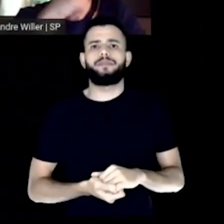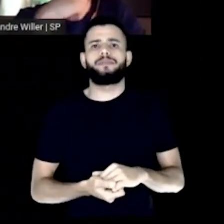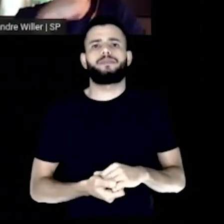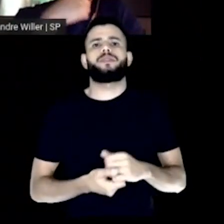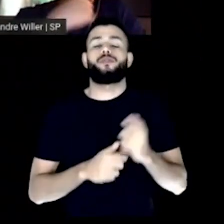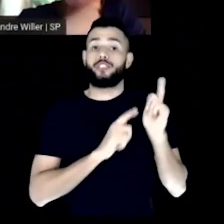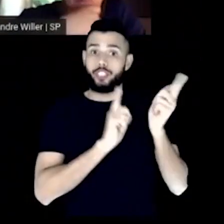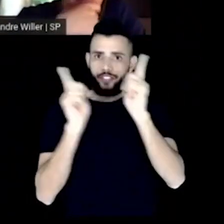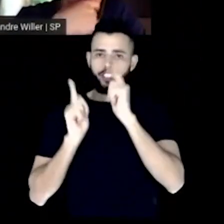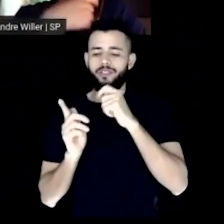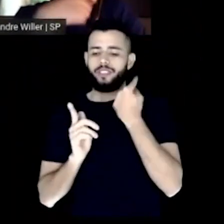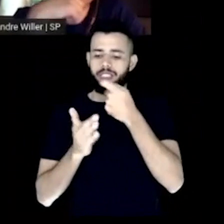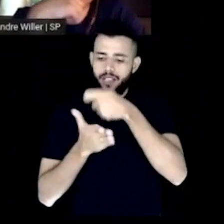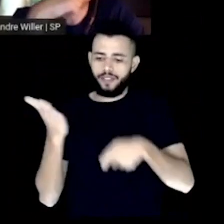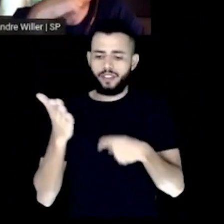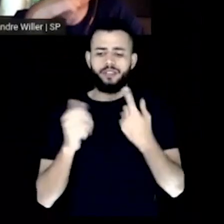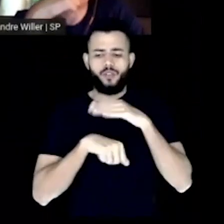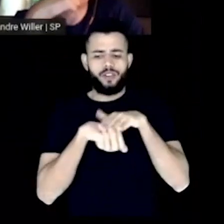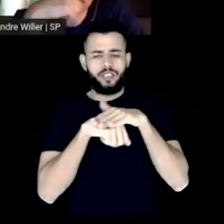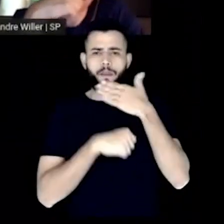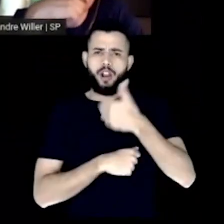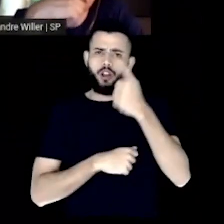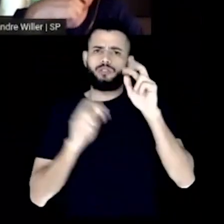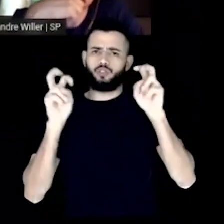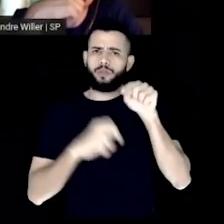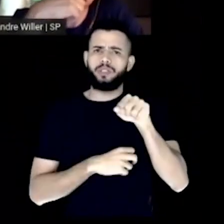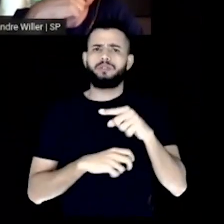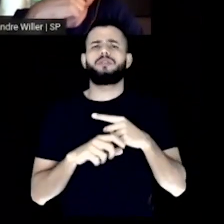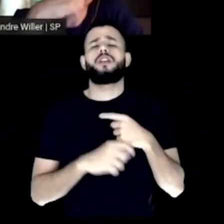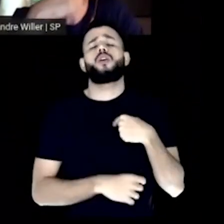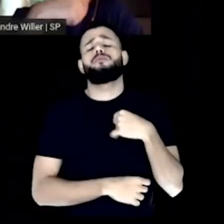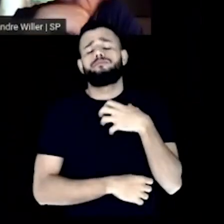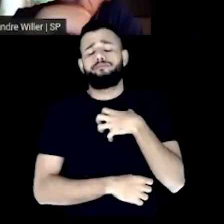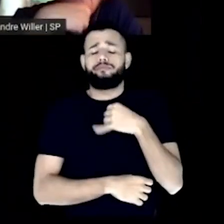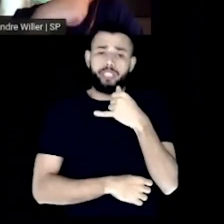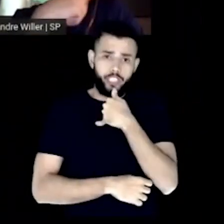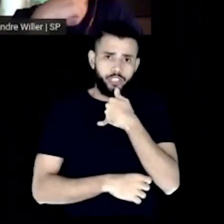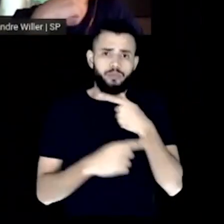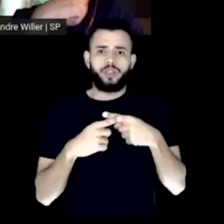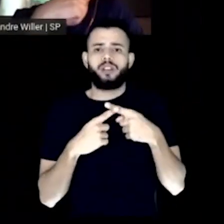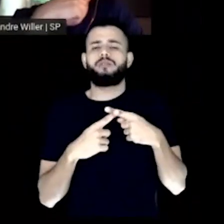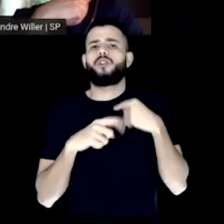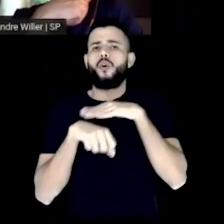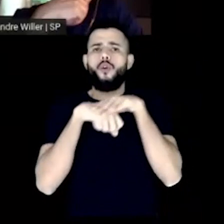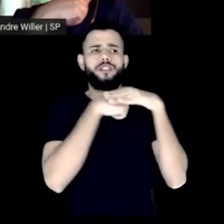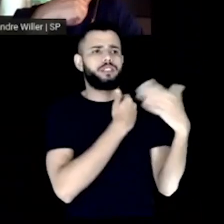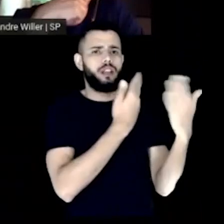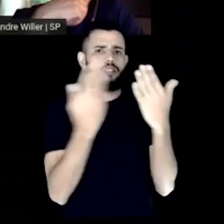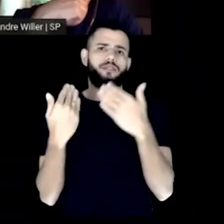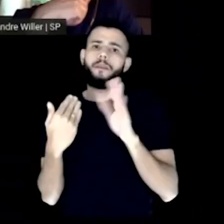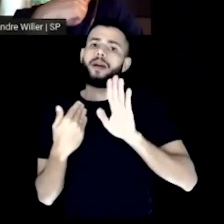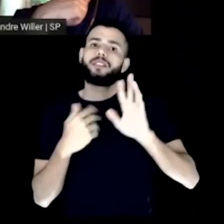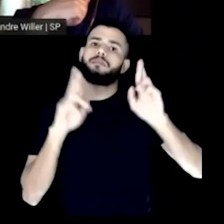Então, foi bem divertido escrever. A gente vai conversar melhor sobre isso. E eu só fico meio triste que a gente não vai conseguir conversar